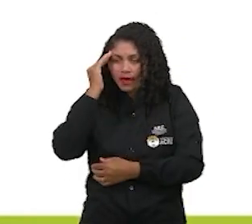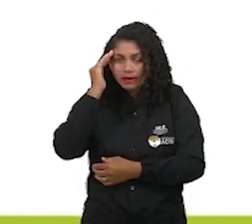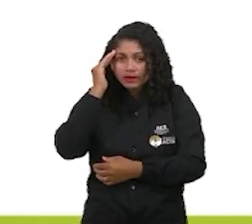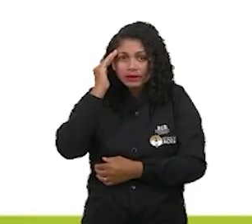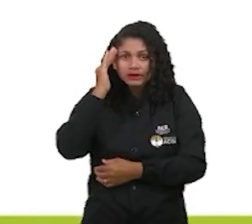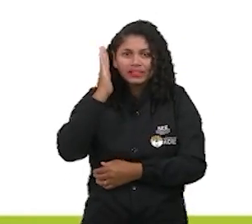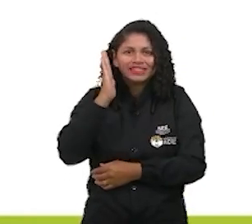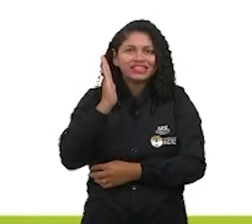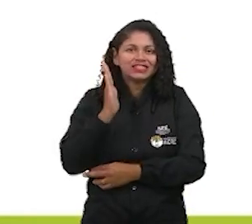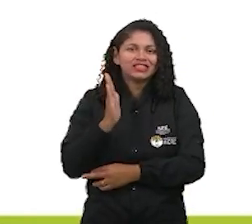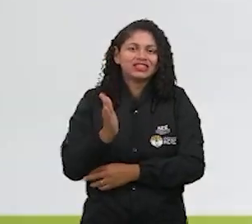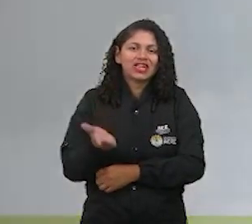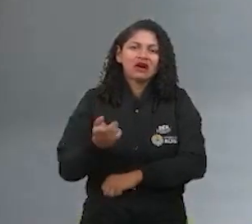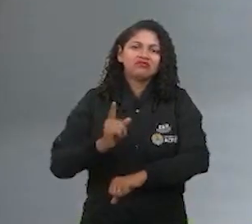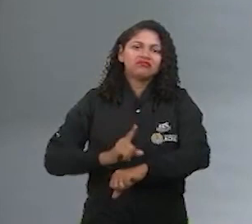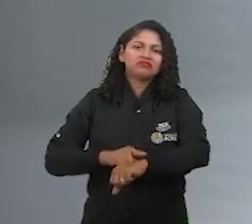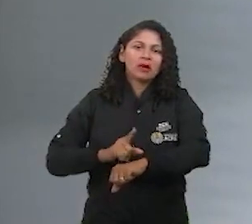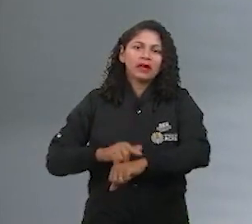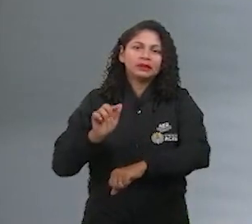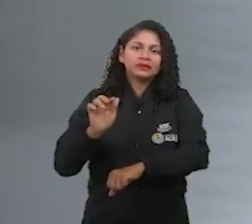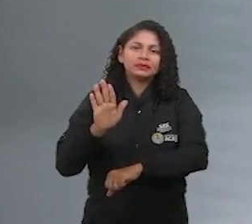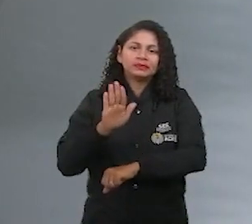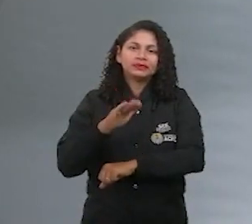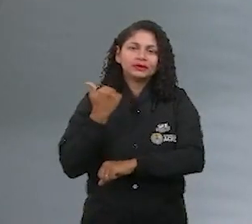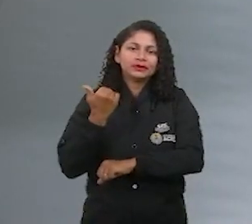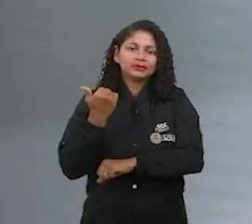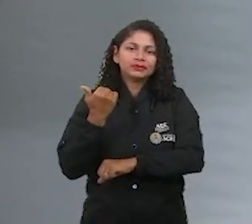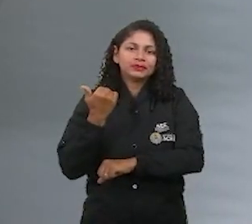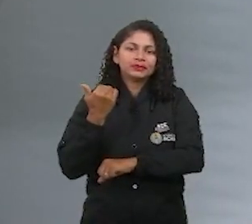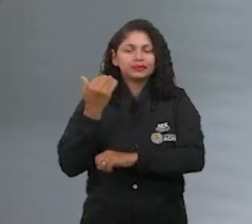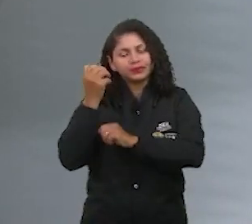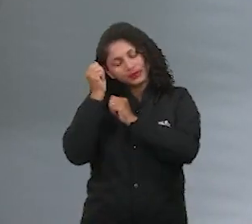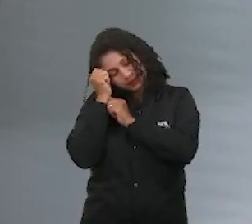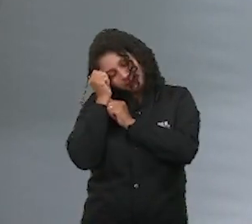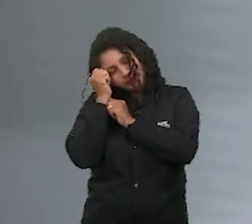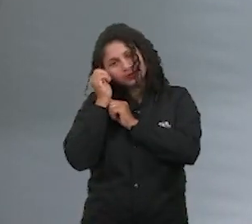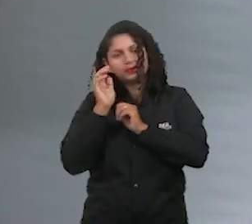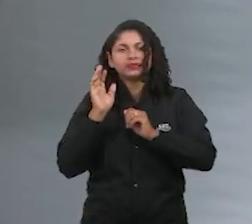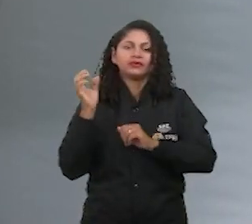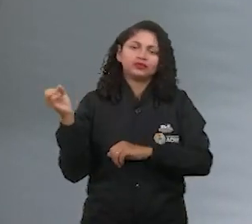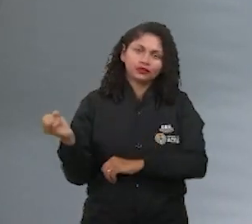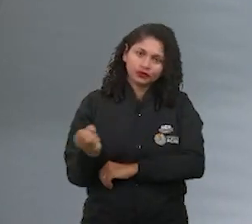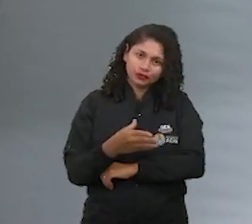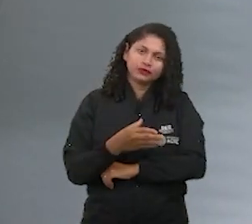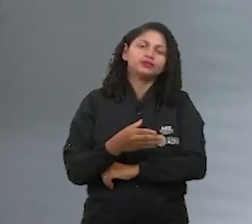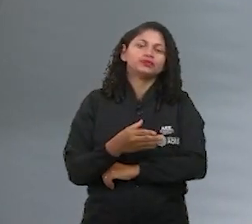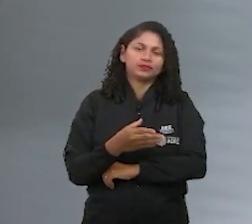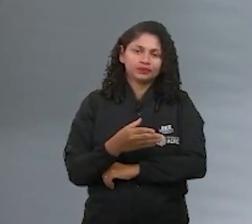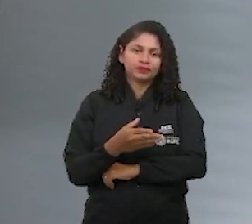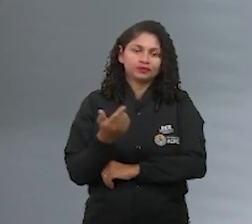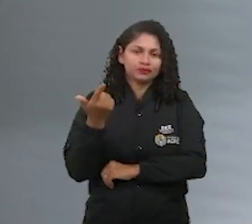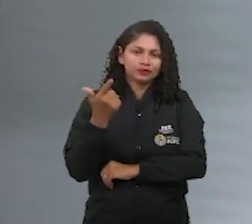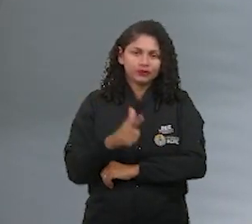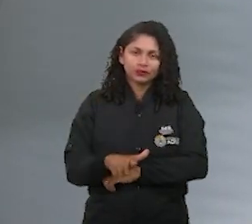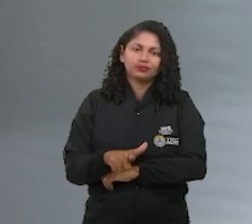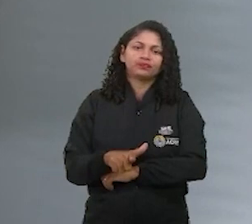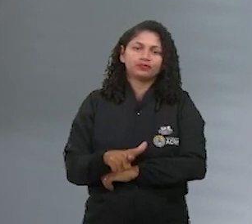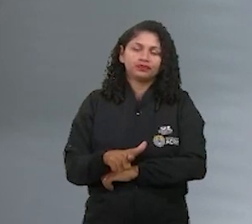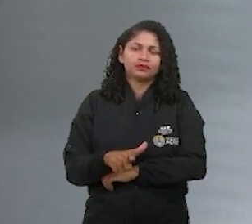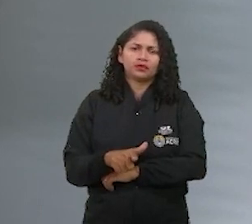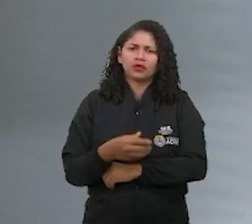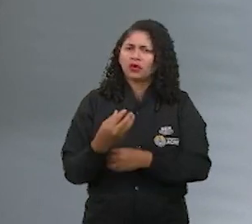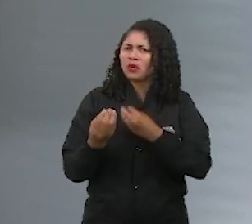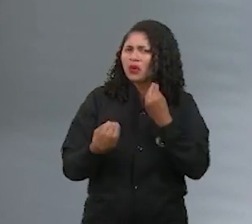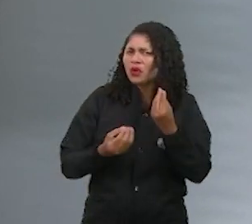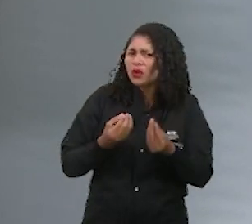novo. Então, nesse poema, o Morto, ele trata justamente dessa questão da passagem da vida. Como